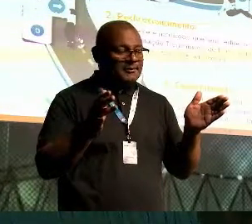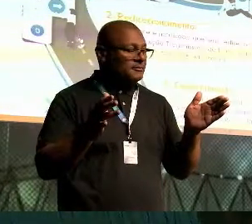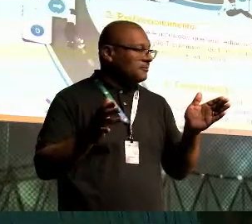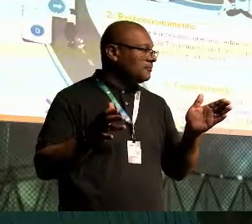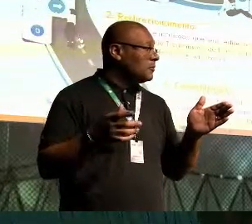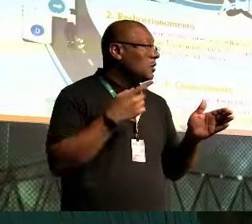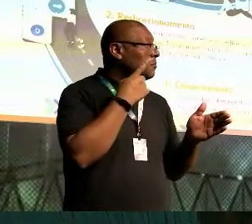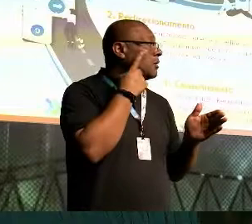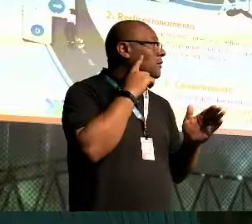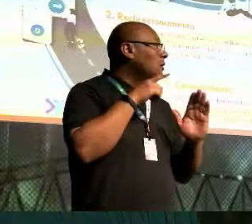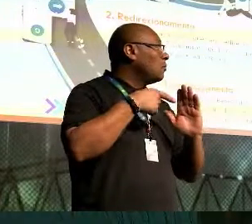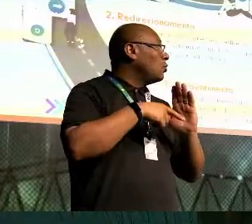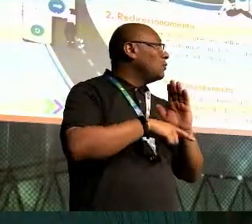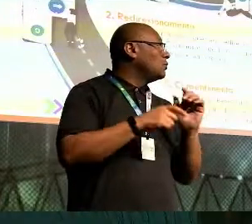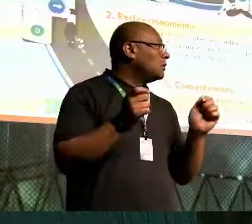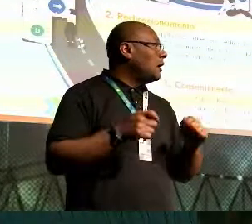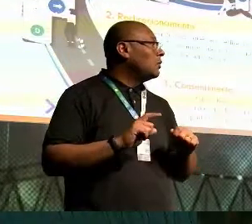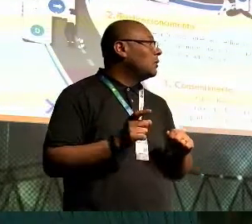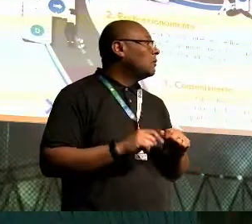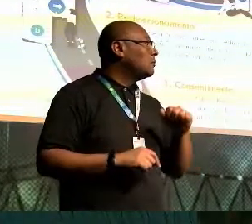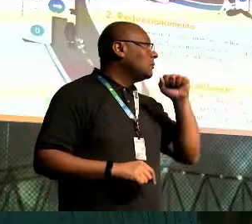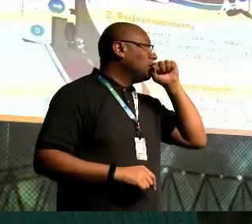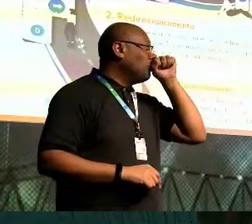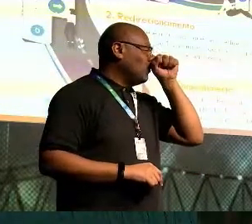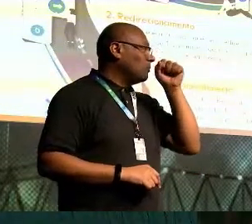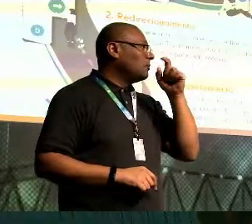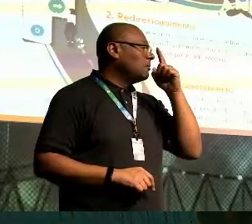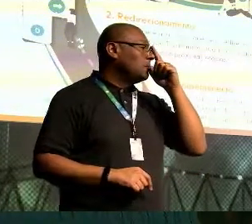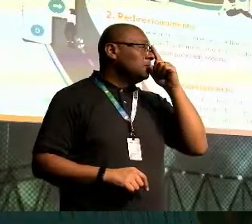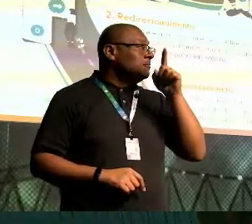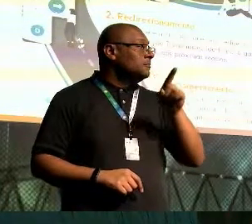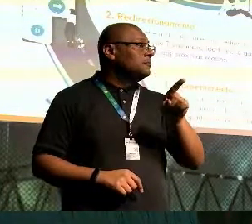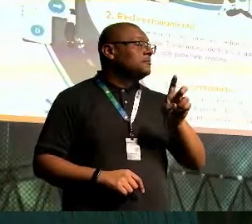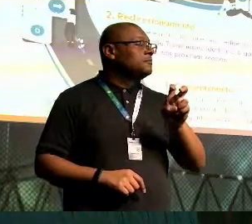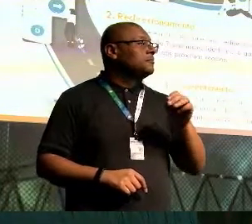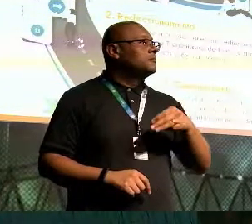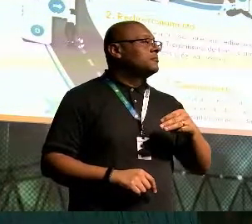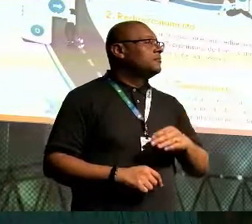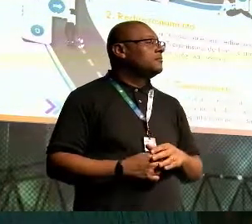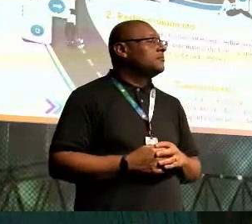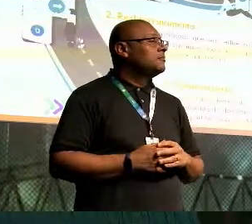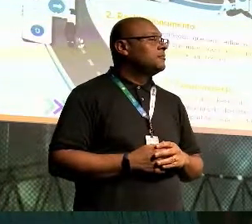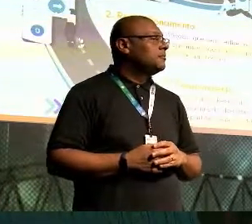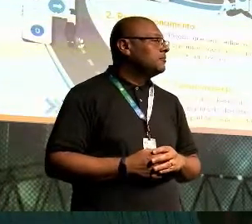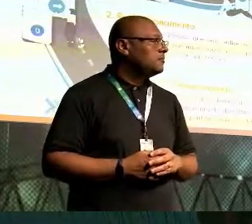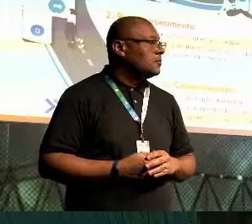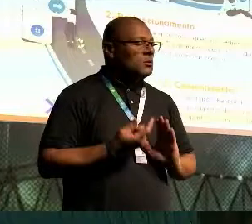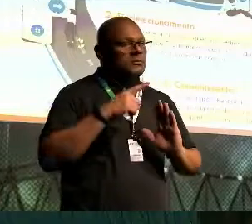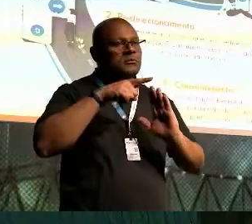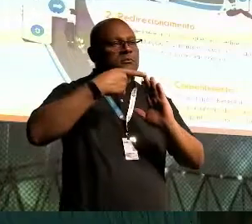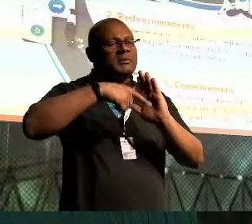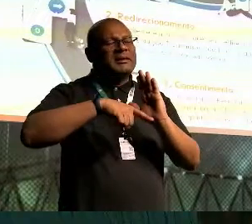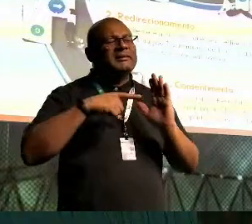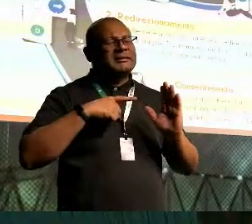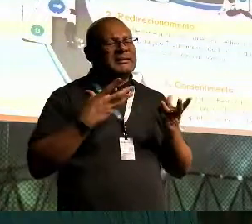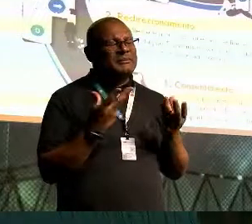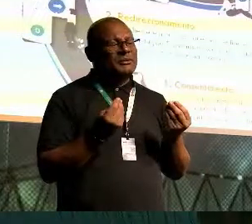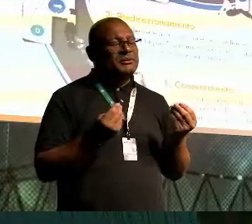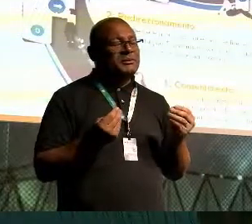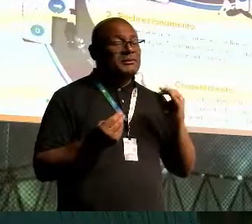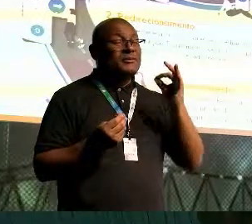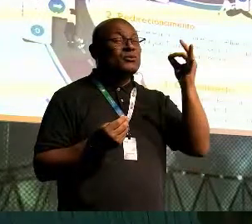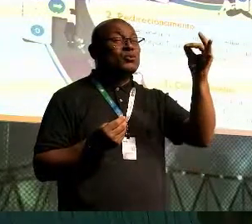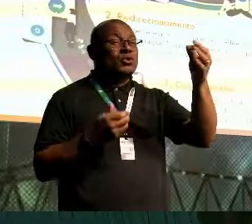aprofundo aqui nisso. 15 minutos? Tá. então não vou me aprofundar muito, porque ainda tem que falar do futuro,